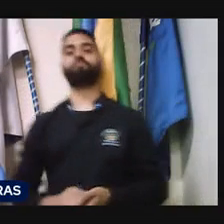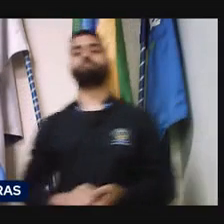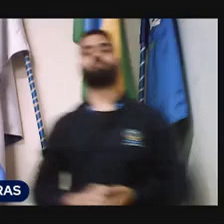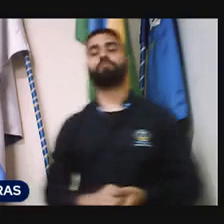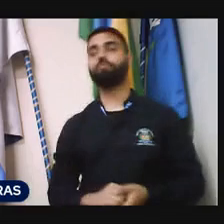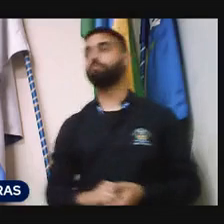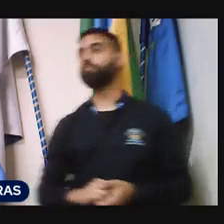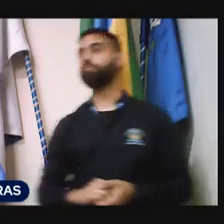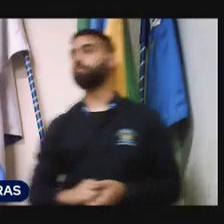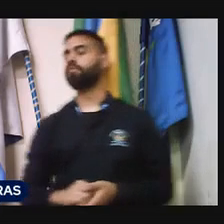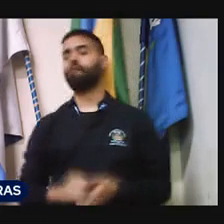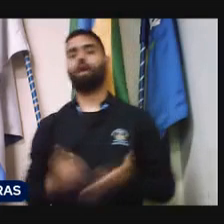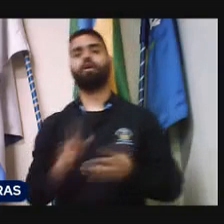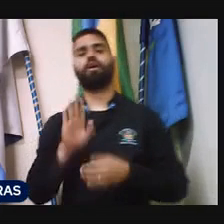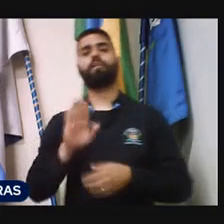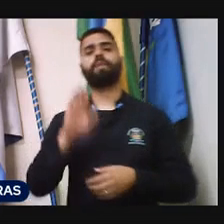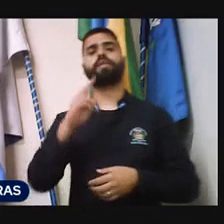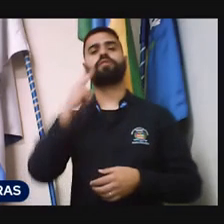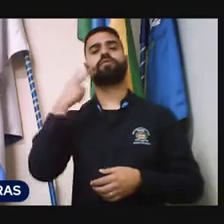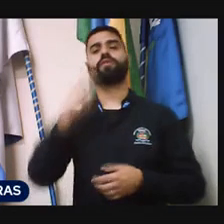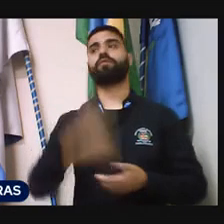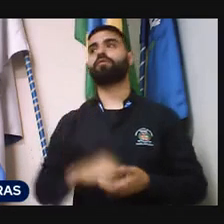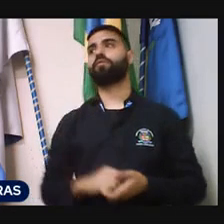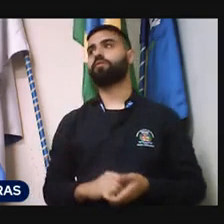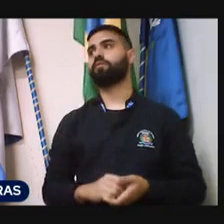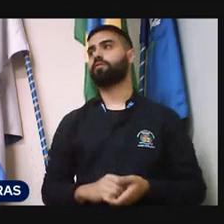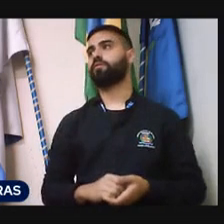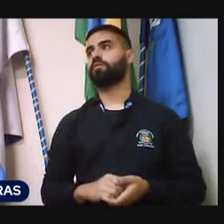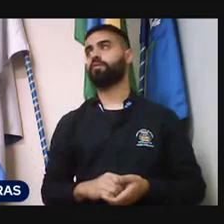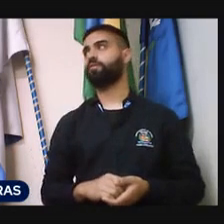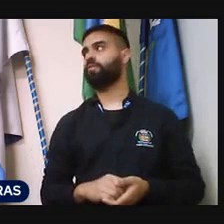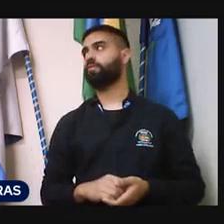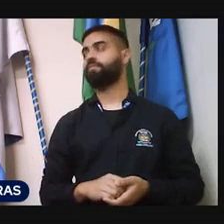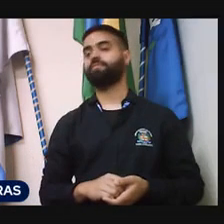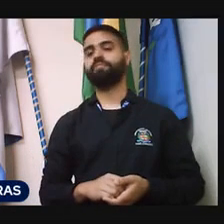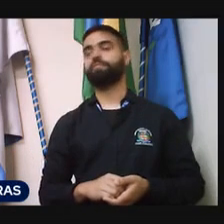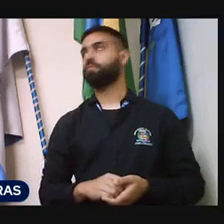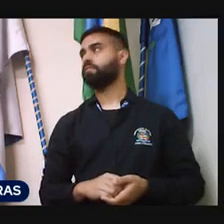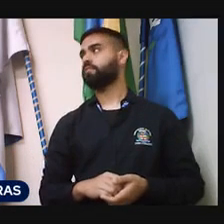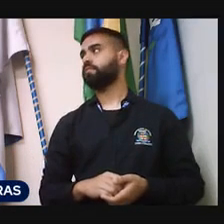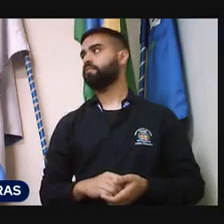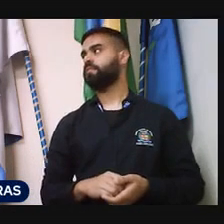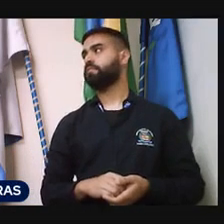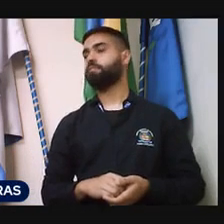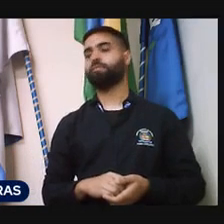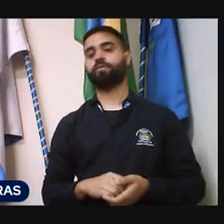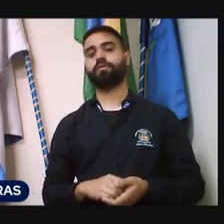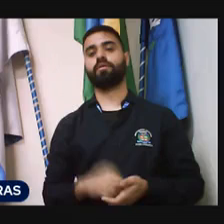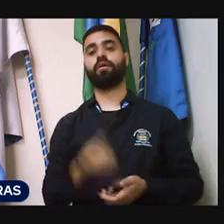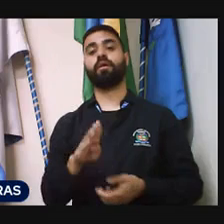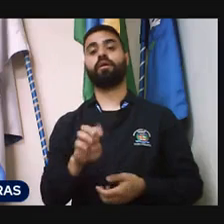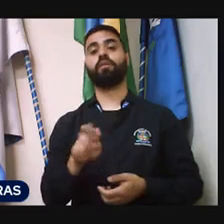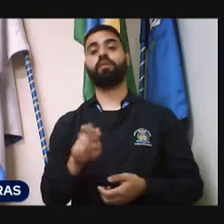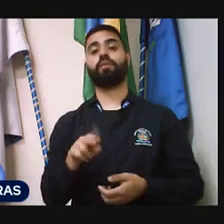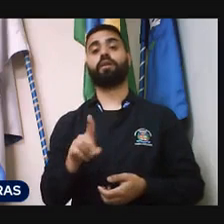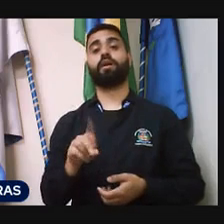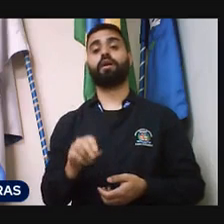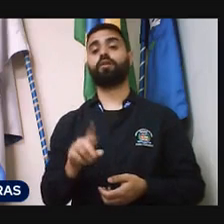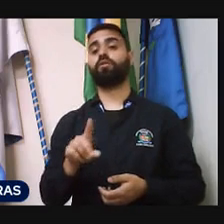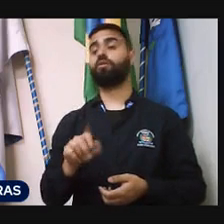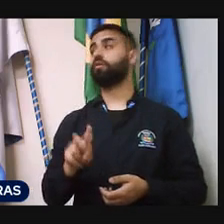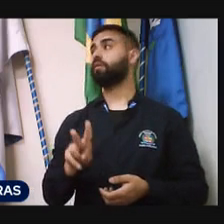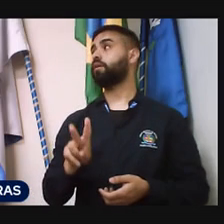o vereador Bernardo presente Vereador David Vereador Eduardo Ávila